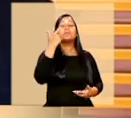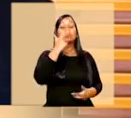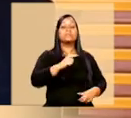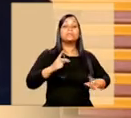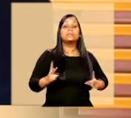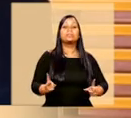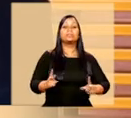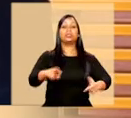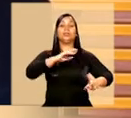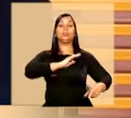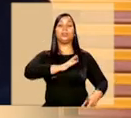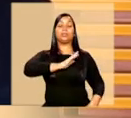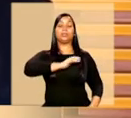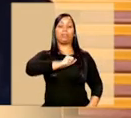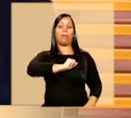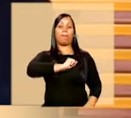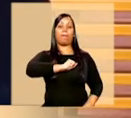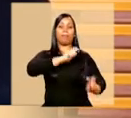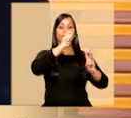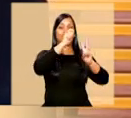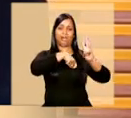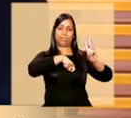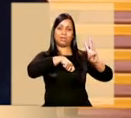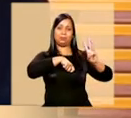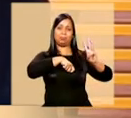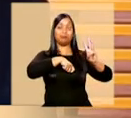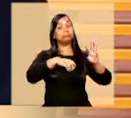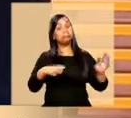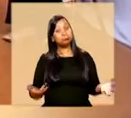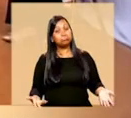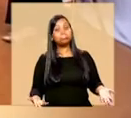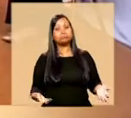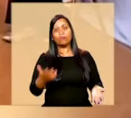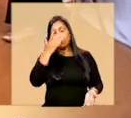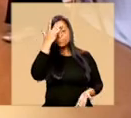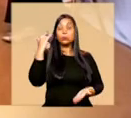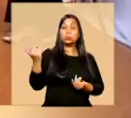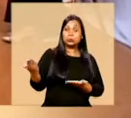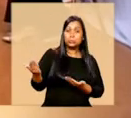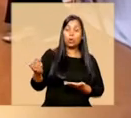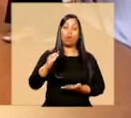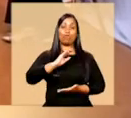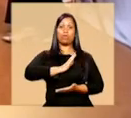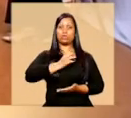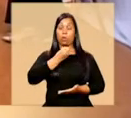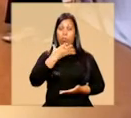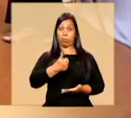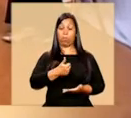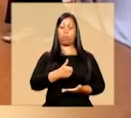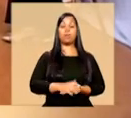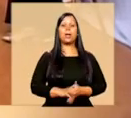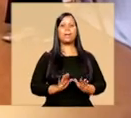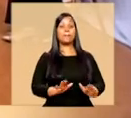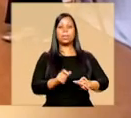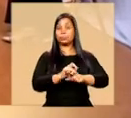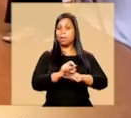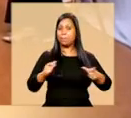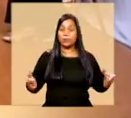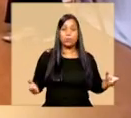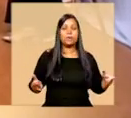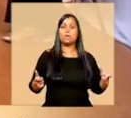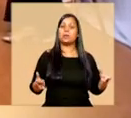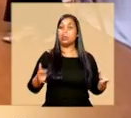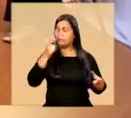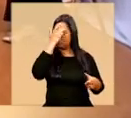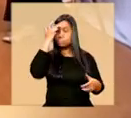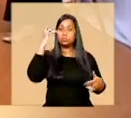se conseguir manter esse coração batendo durante 3 meses. Tá. Mas porque geralmente é uma pessoa jovem, que tem um coração muito bom. Entendi. Mas como a